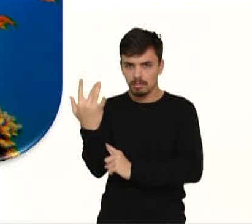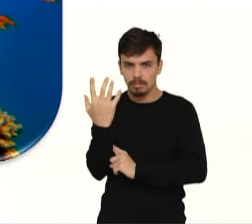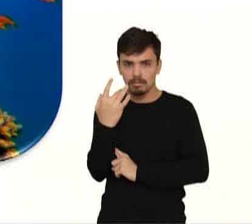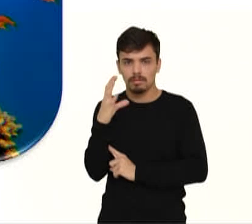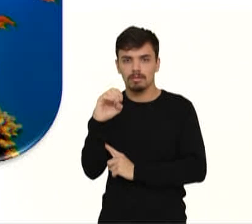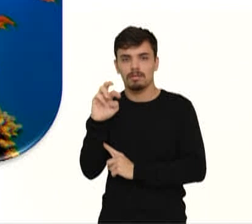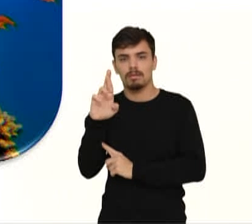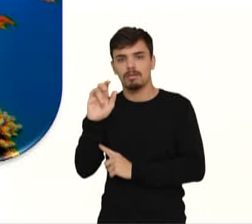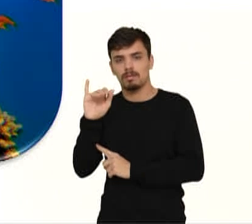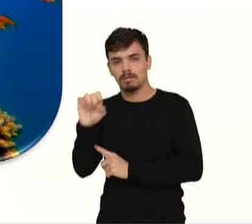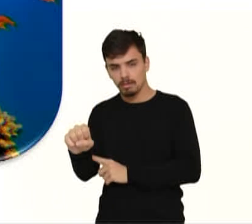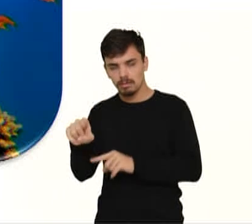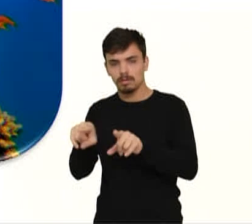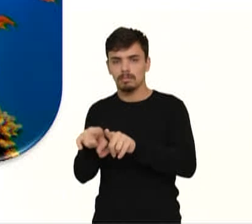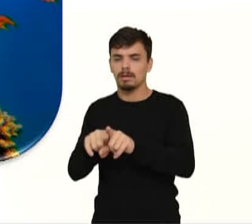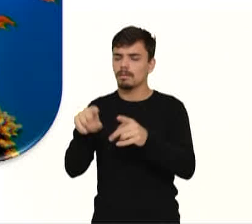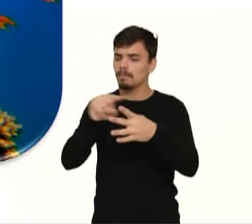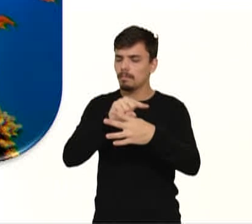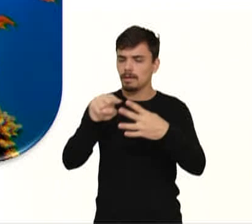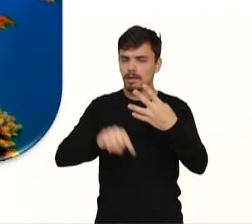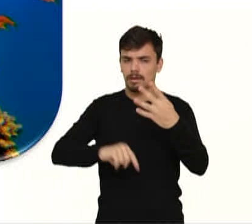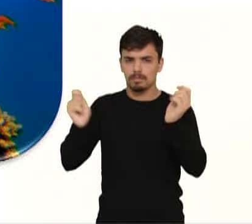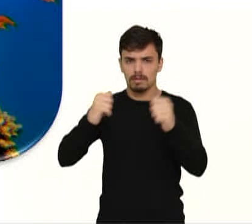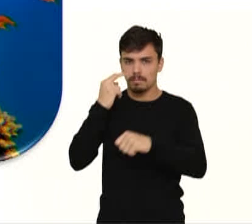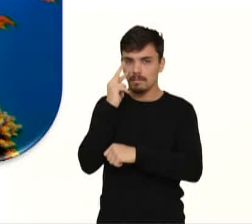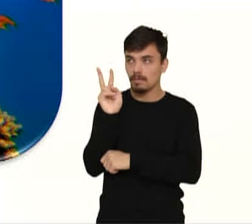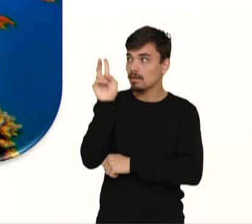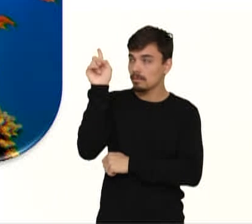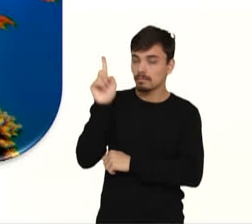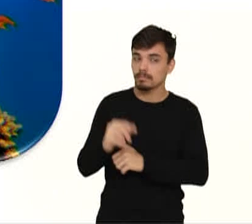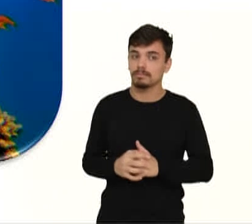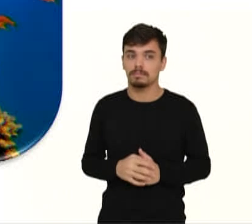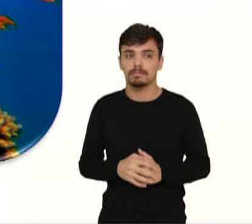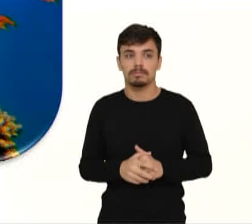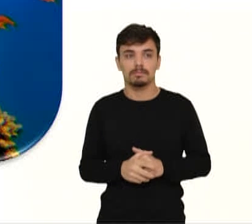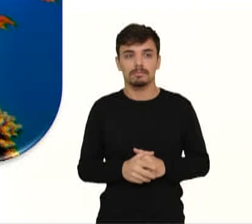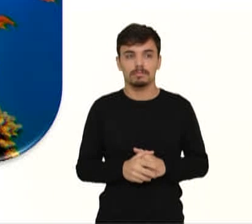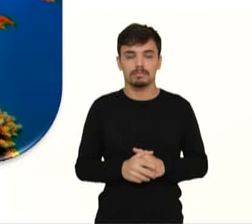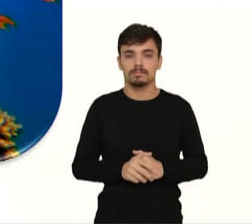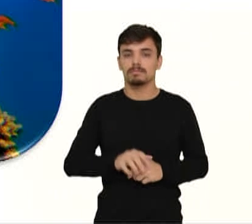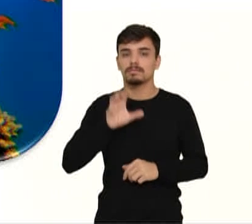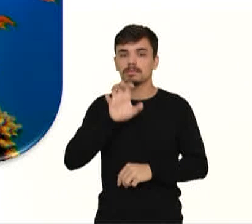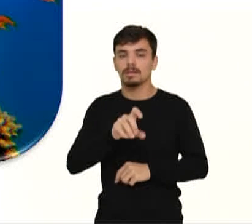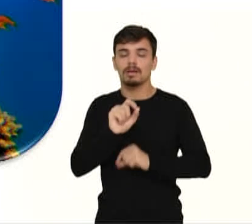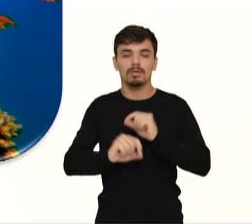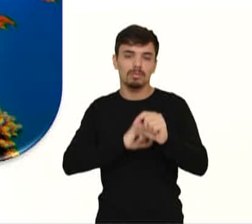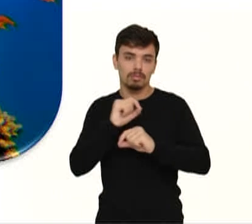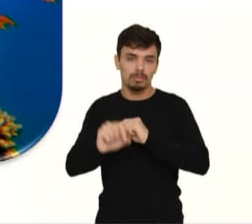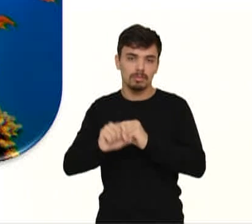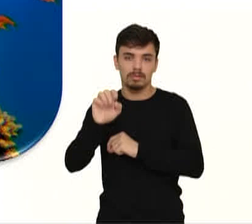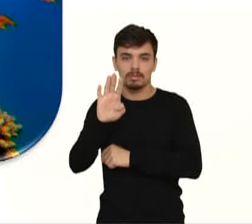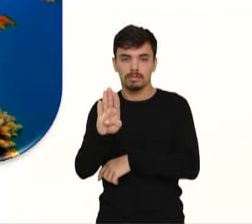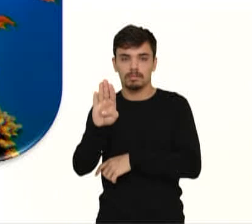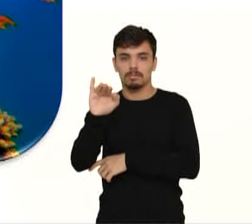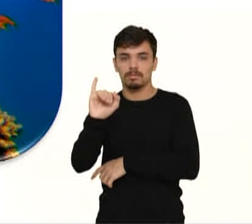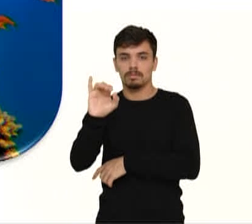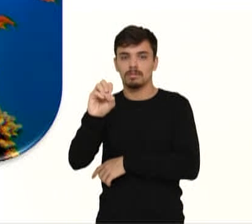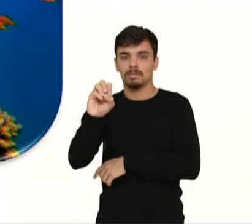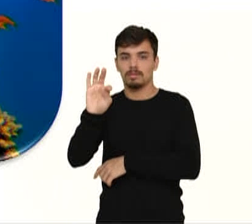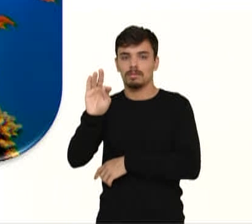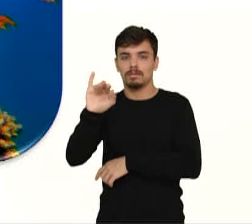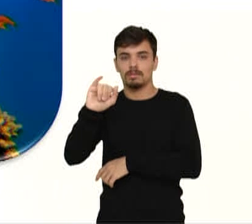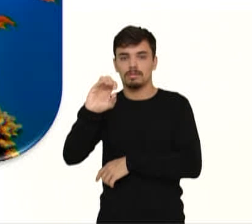alguns moluscos, alguns crustáceos que a gente não está vendo muito bem, tá? Isso então são fatores bióticos,